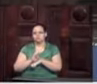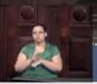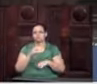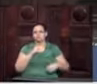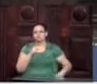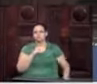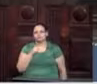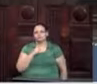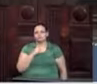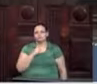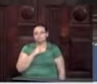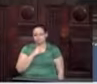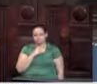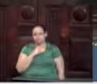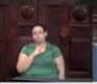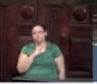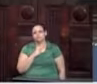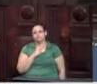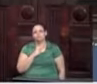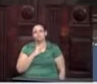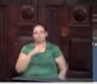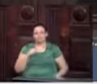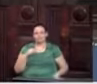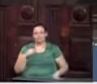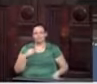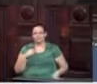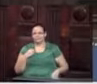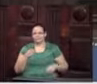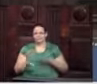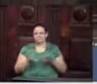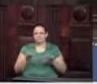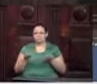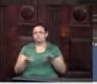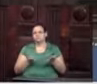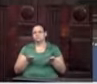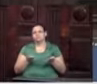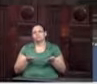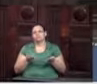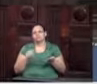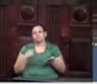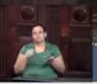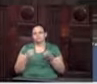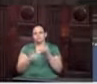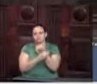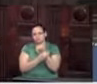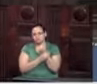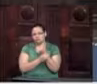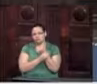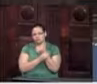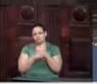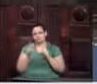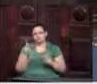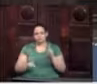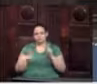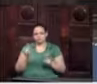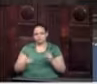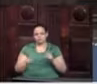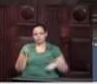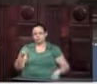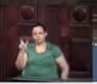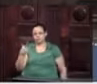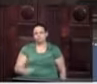têm o dever de promover a segurança da população,